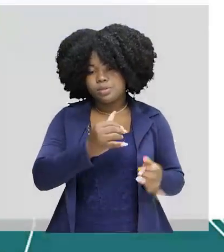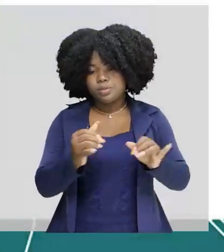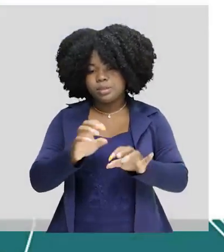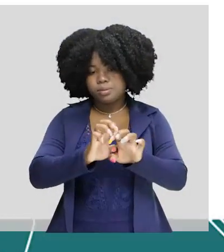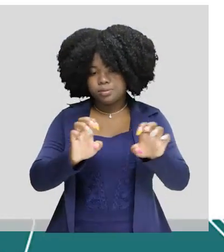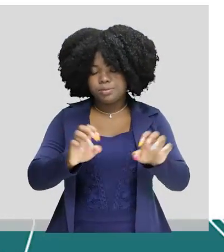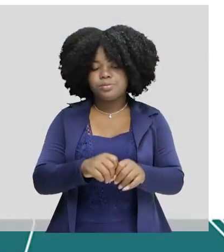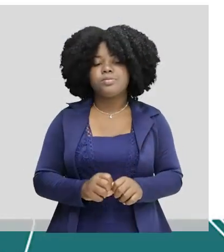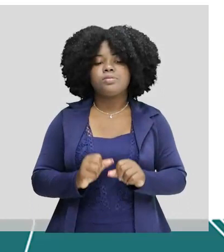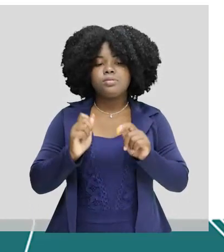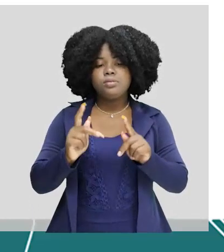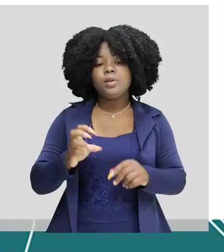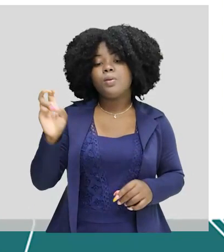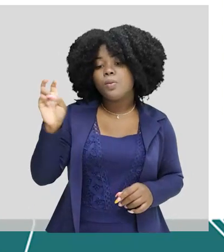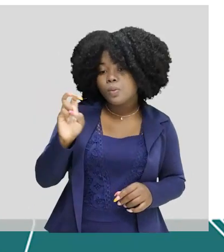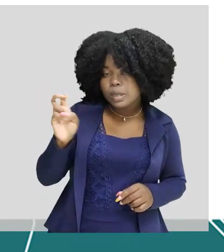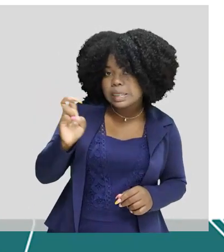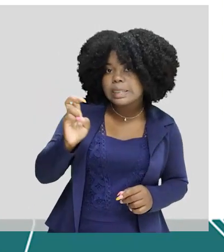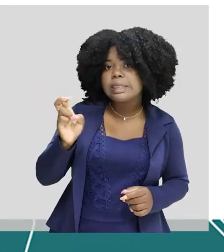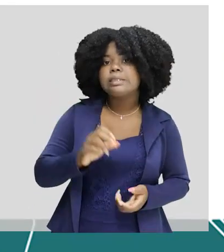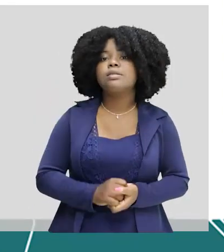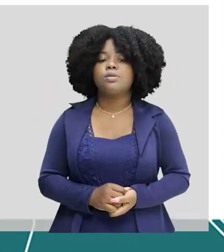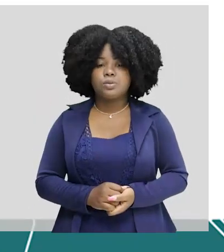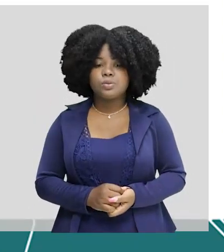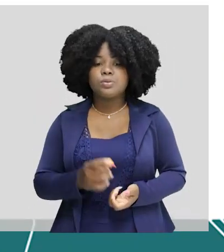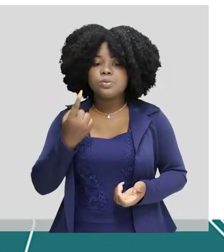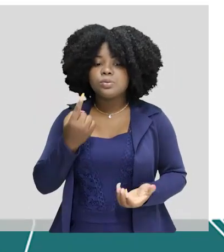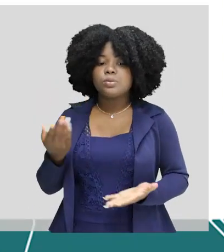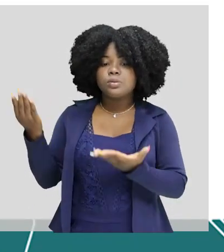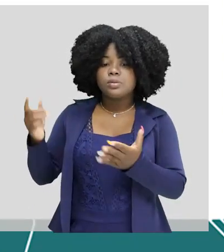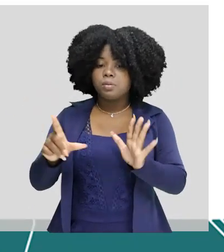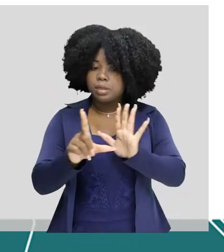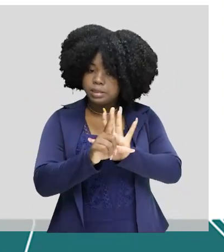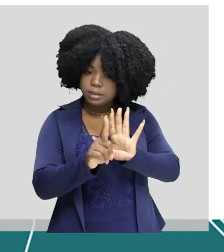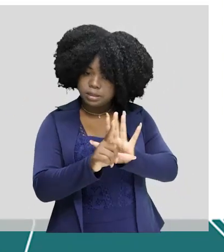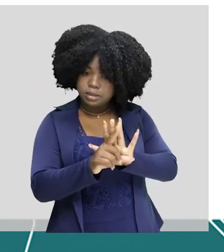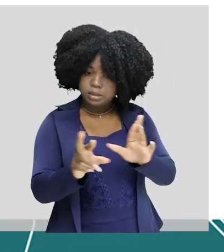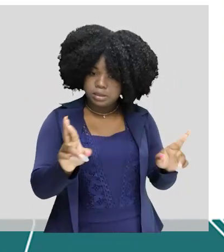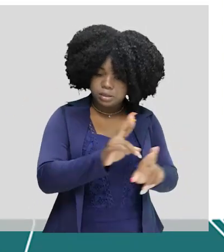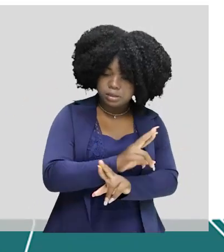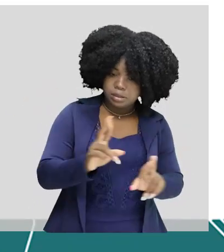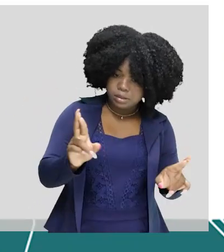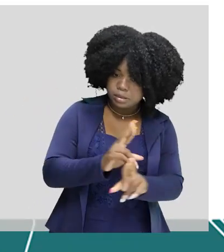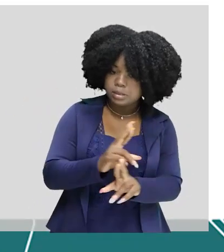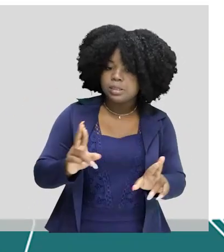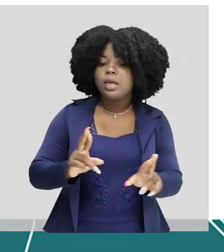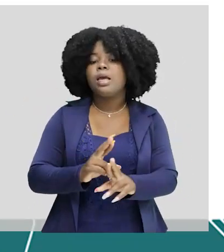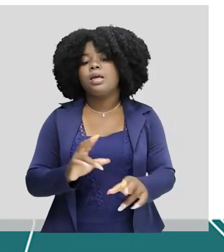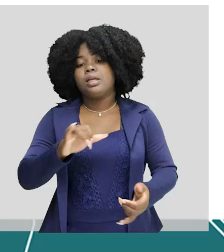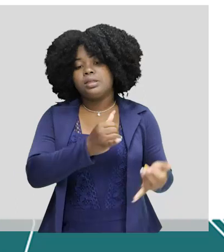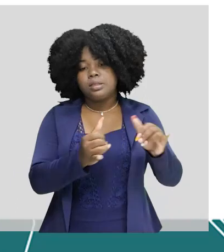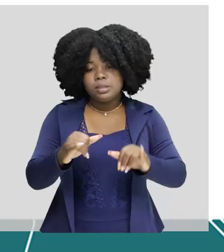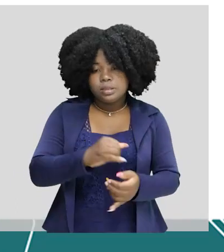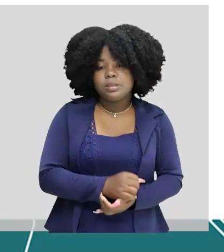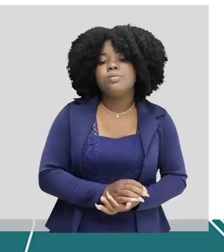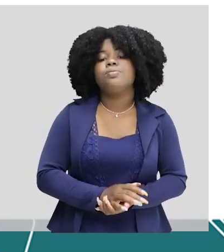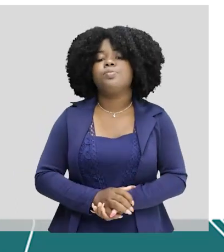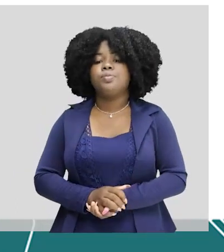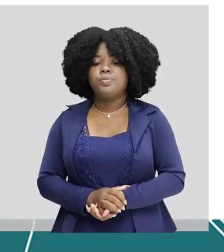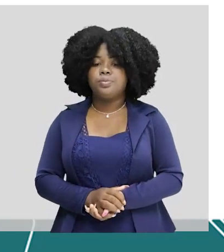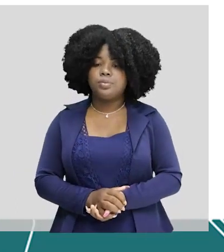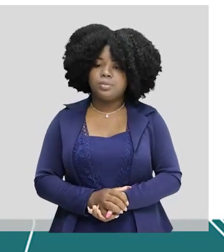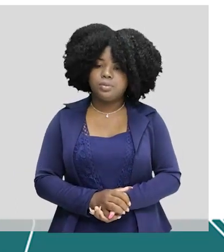O quinto passo, né, com base nas leis, né, as leis ponderais, as leis volumétricas,